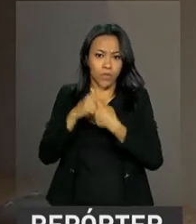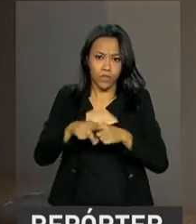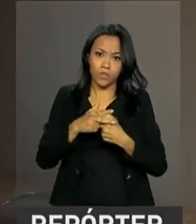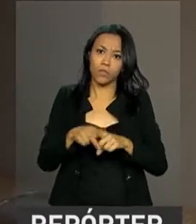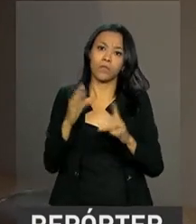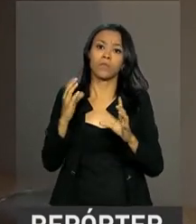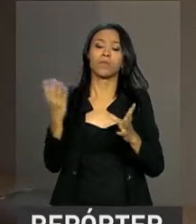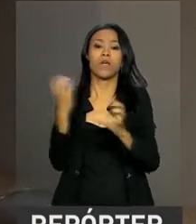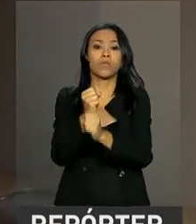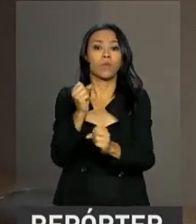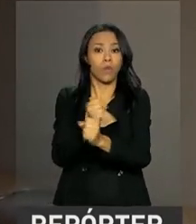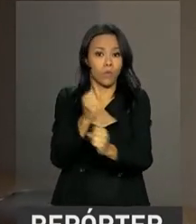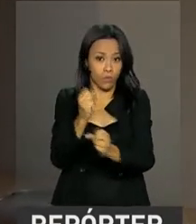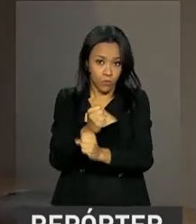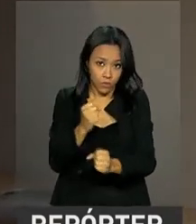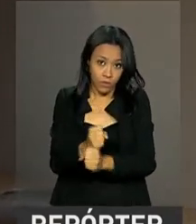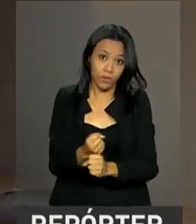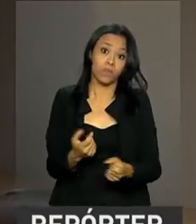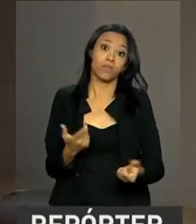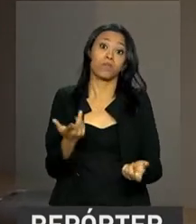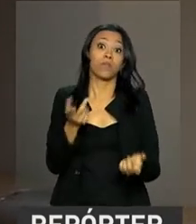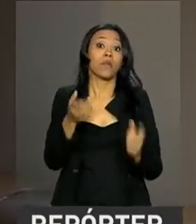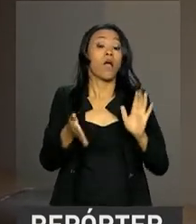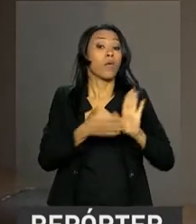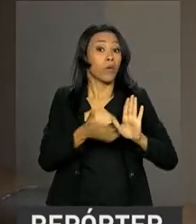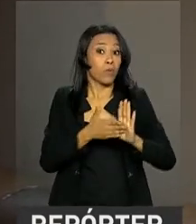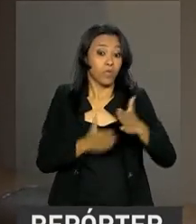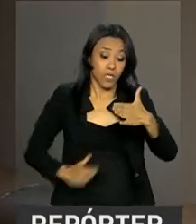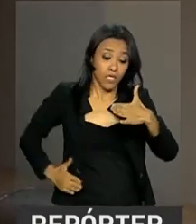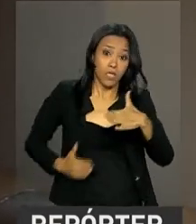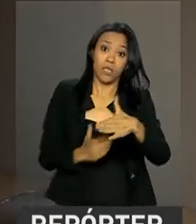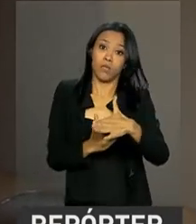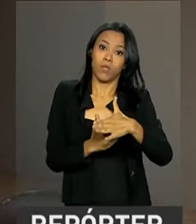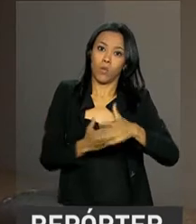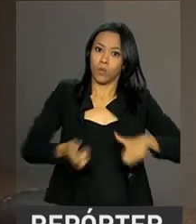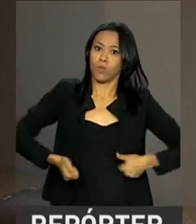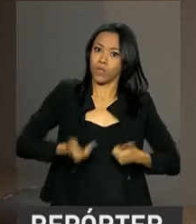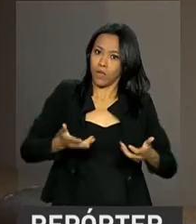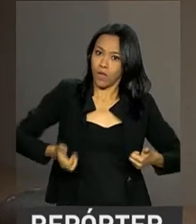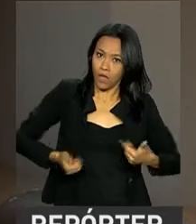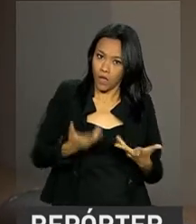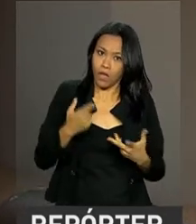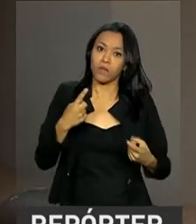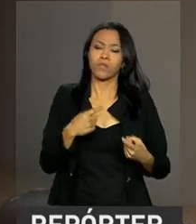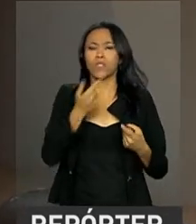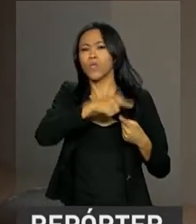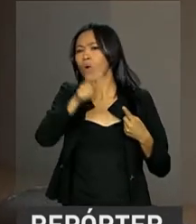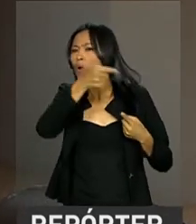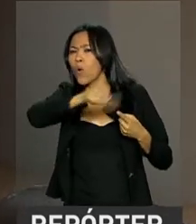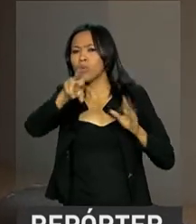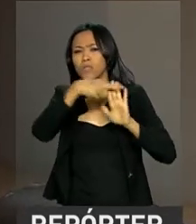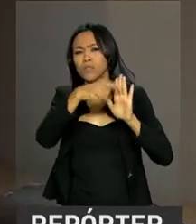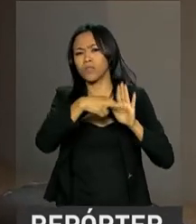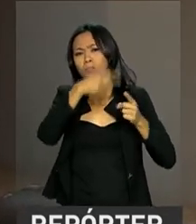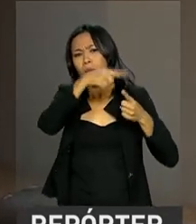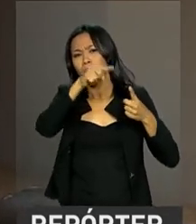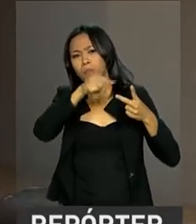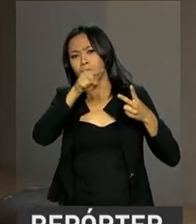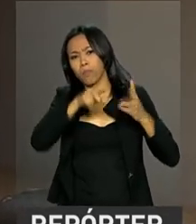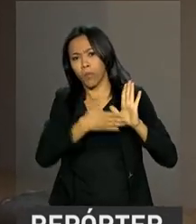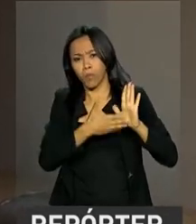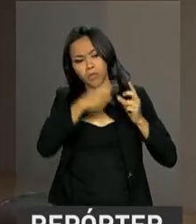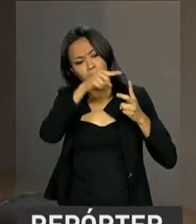próximos anos. Aí está a emenda constitucional do teto dos gastos, aí está a nova TLP e outras medidas que estão inseridas nesse